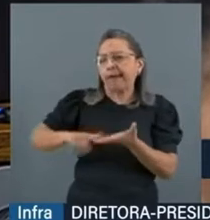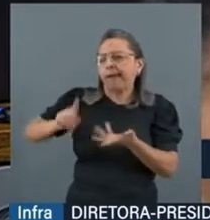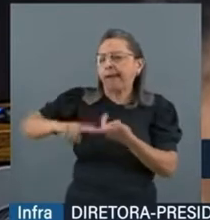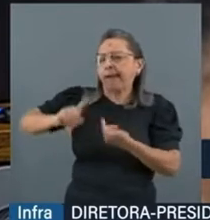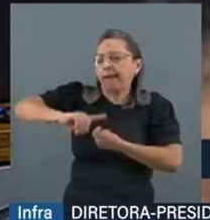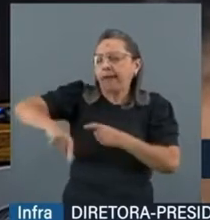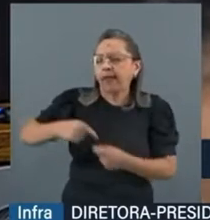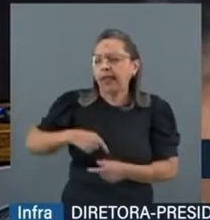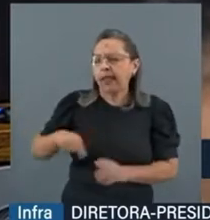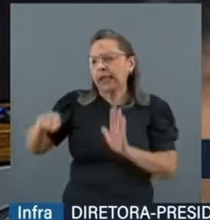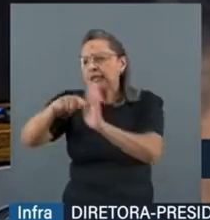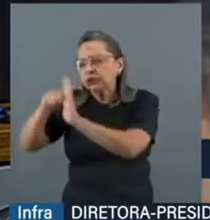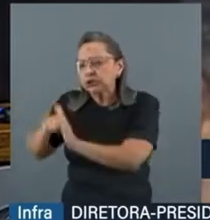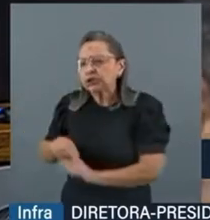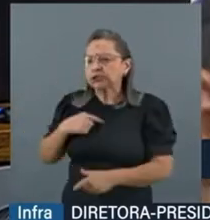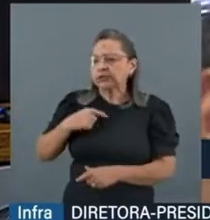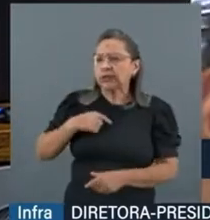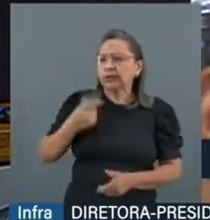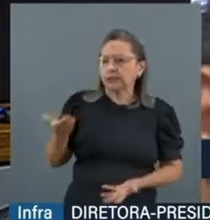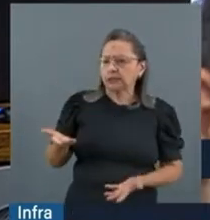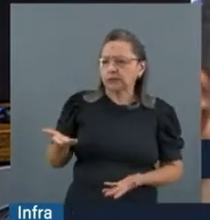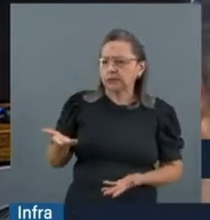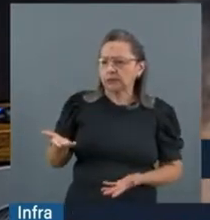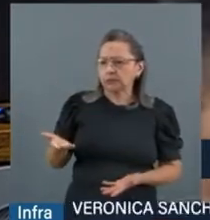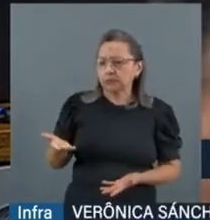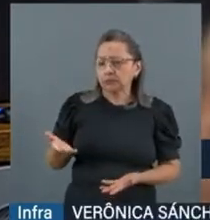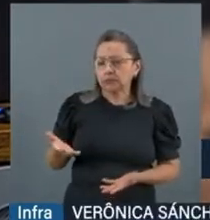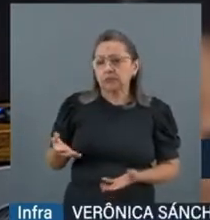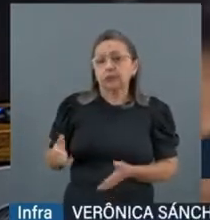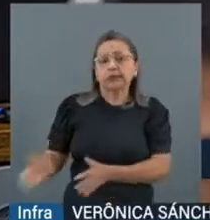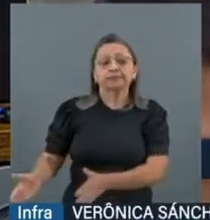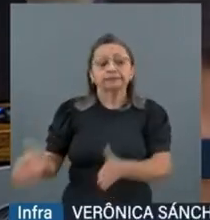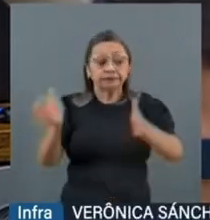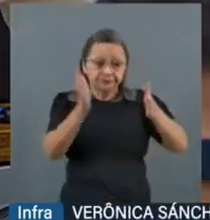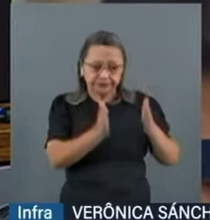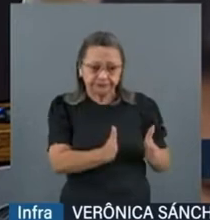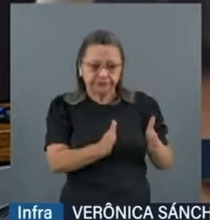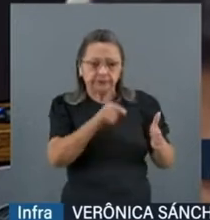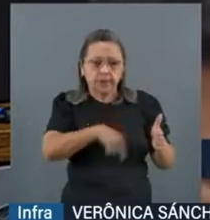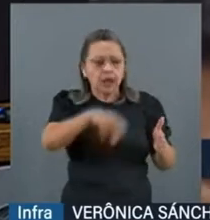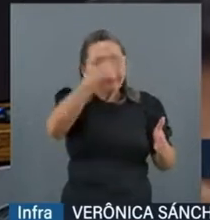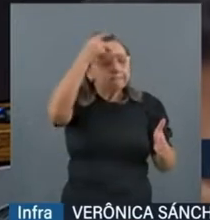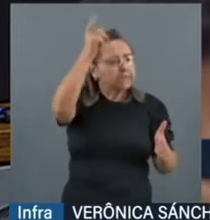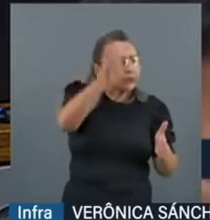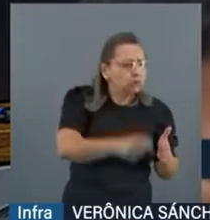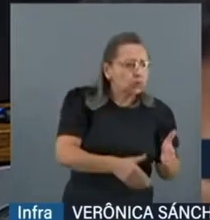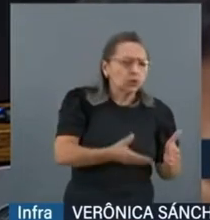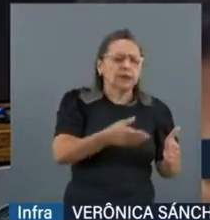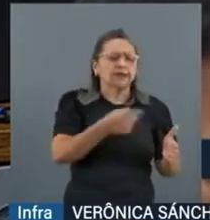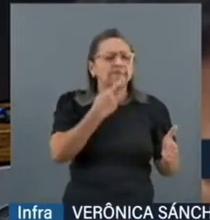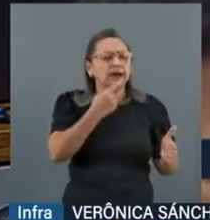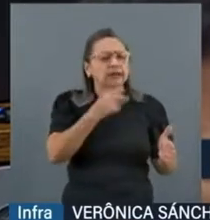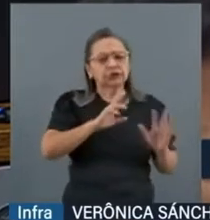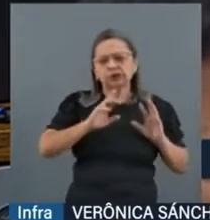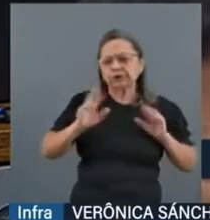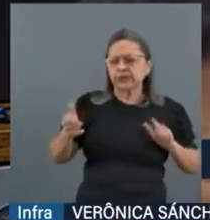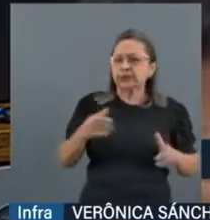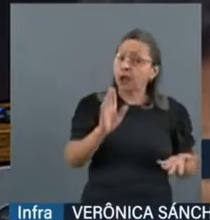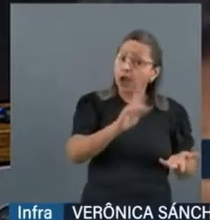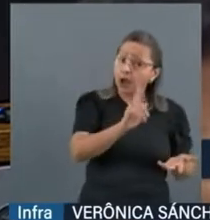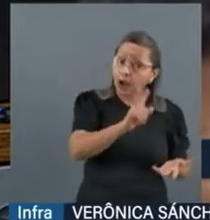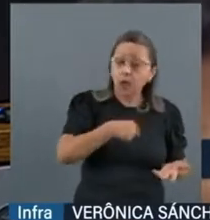não sei o que é negacionista é terraplanista e do outro as pessoas falando não o presidente